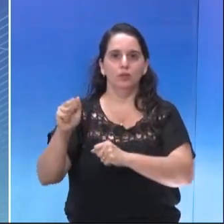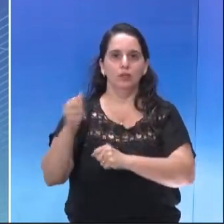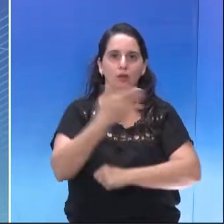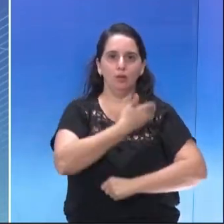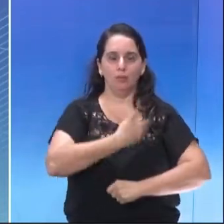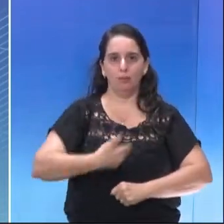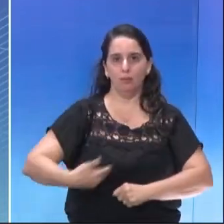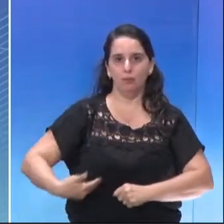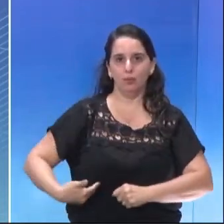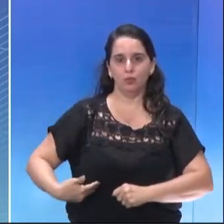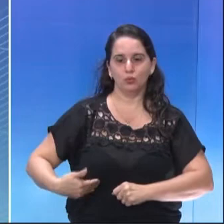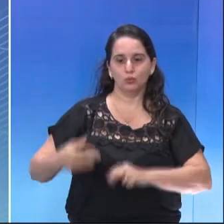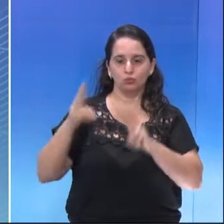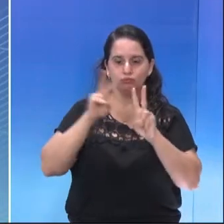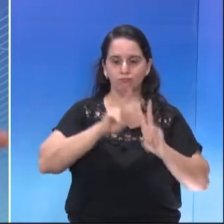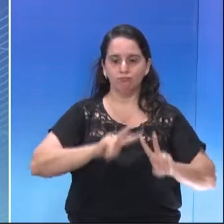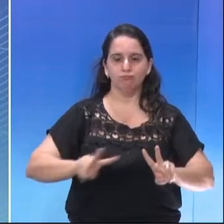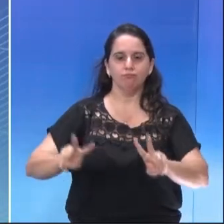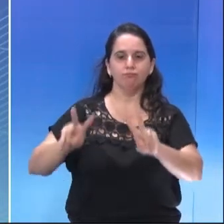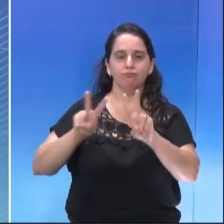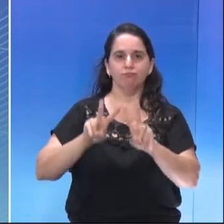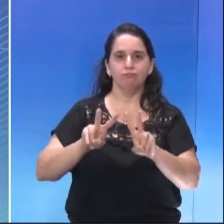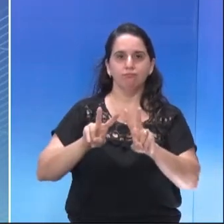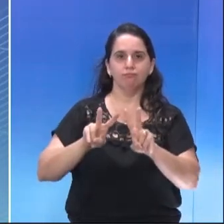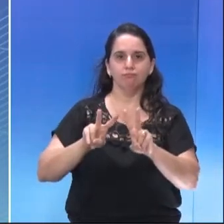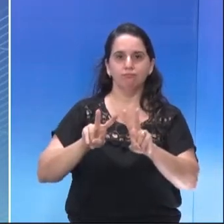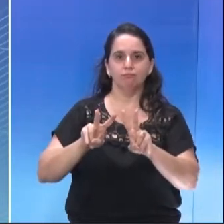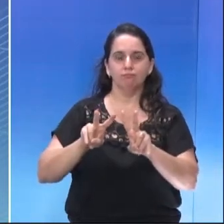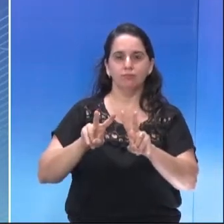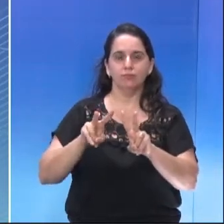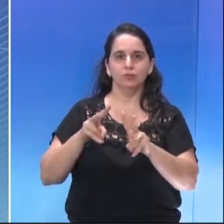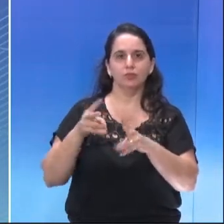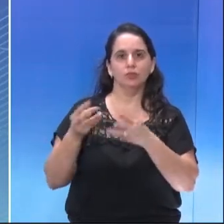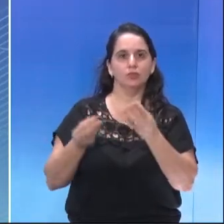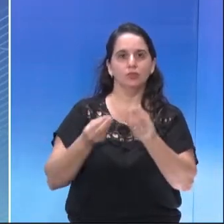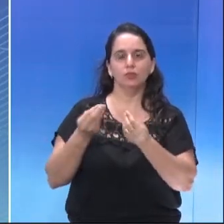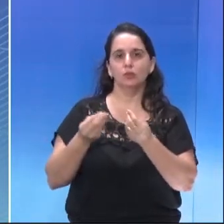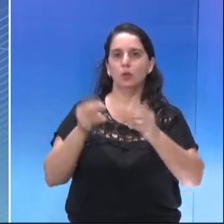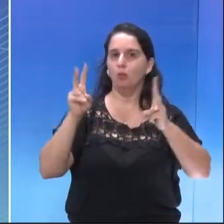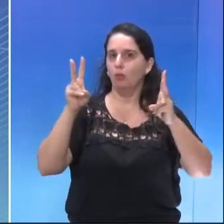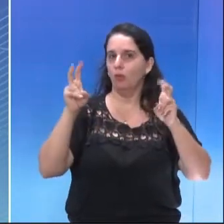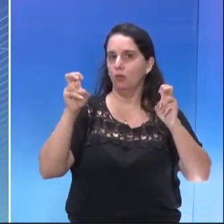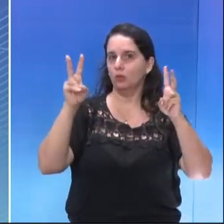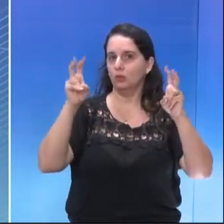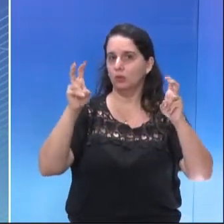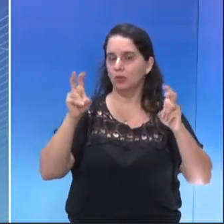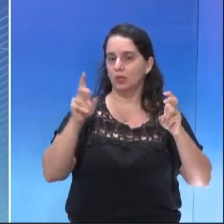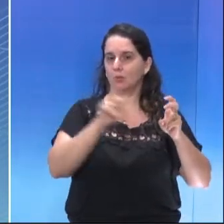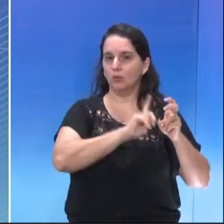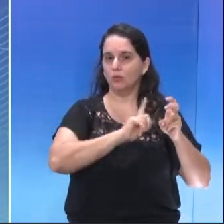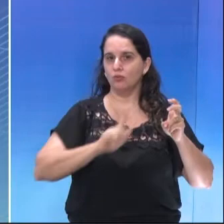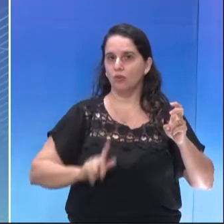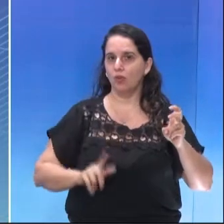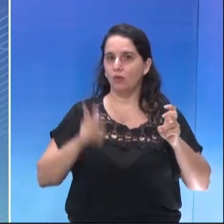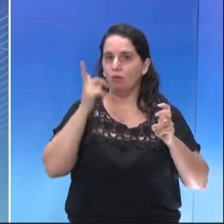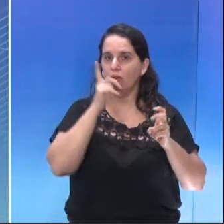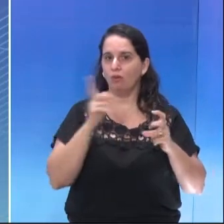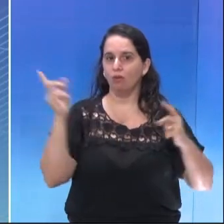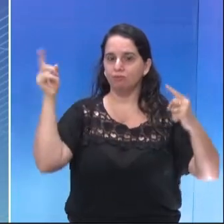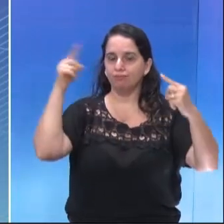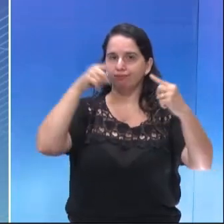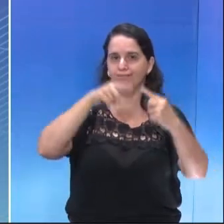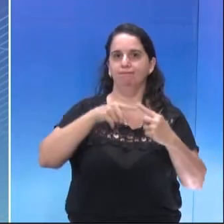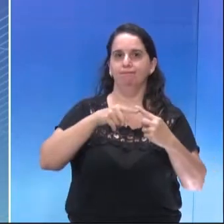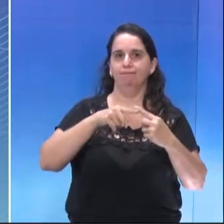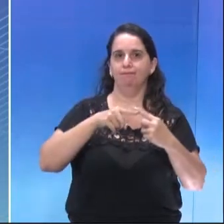a olhares, em relação a alguns segmentos, alguns temas, onde o governo não consegue chegar. Porque, na